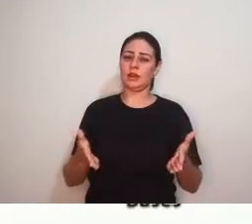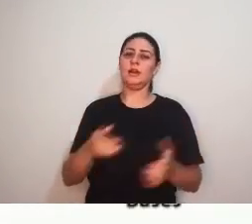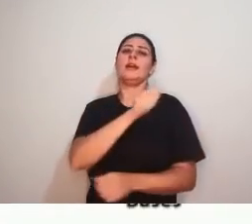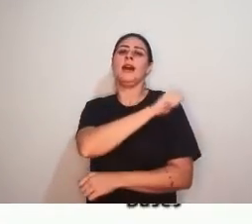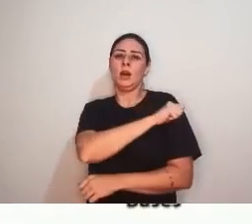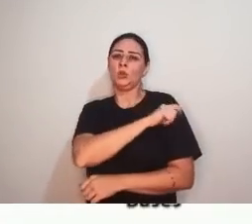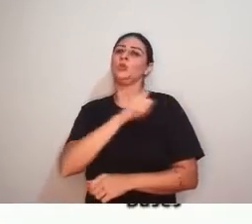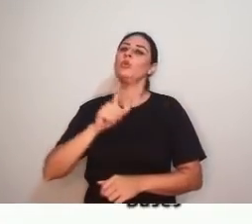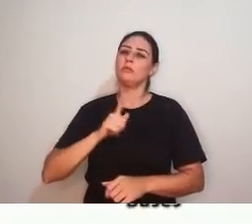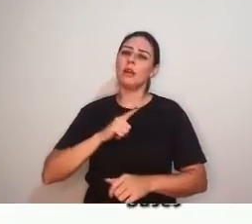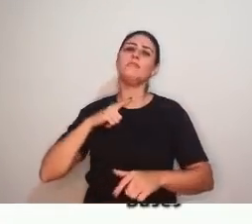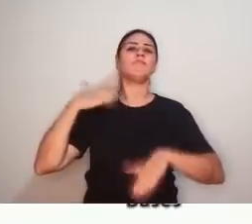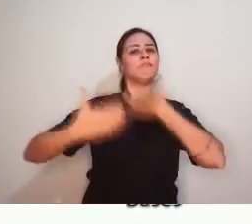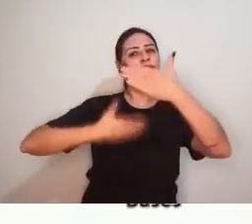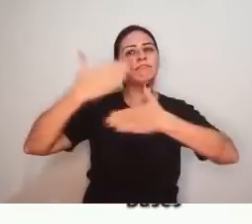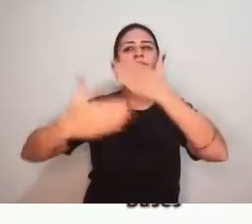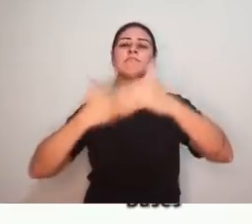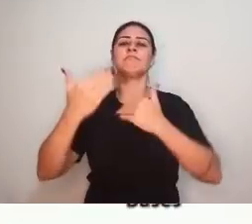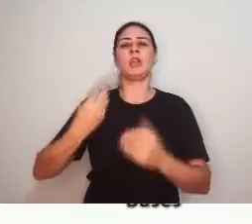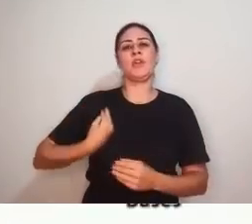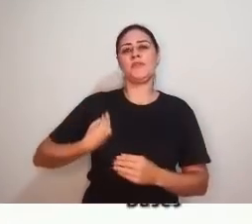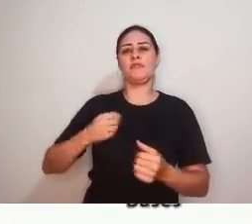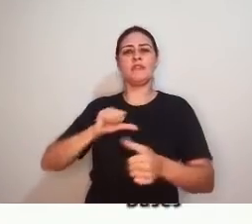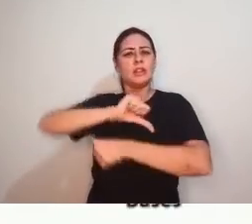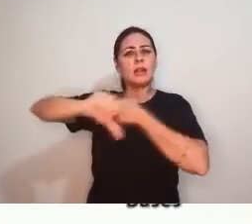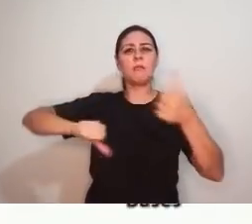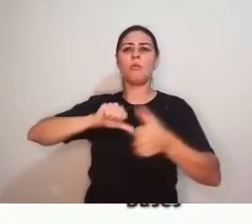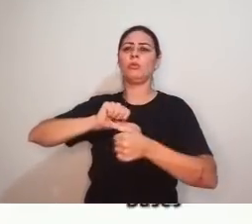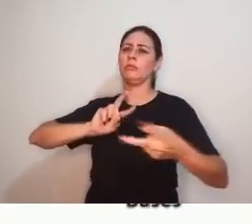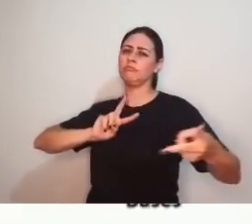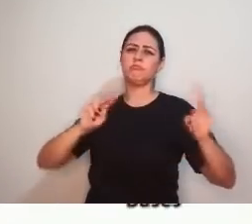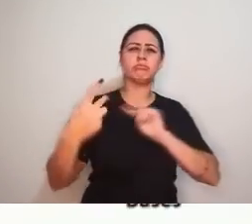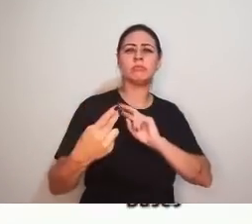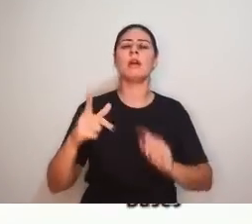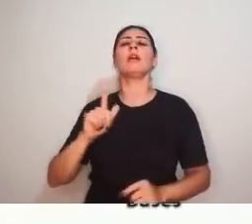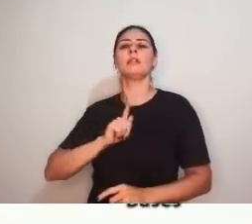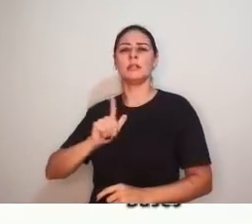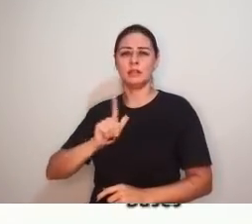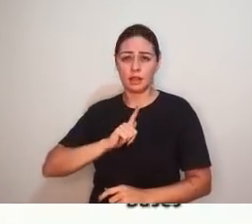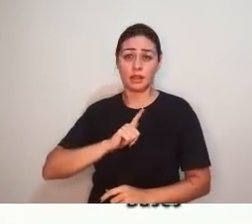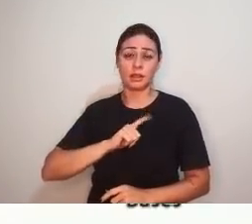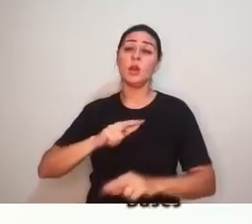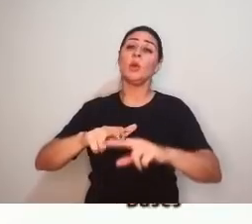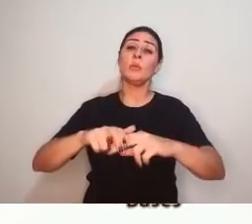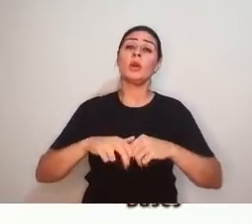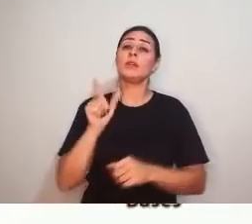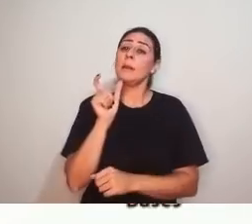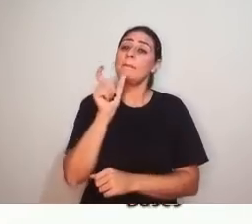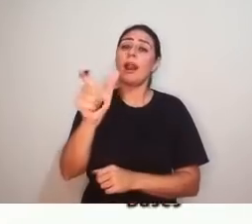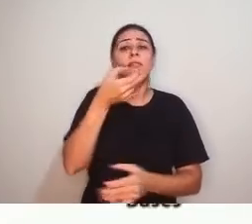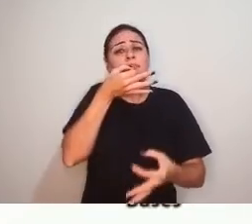Tá? O aluno, ele é o grande agente de transformação da sua própria realidade. E para isso, a